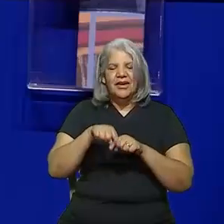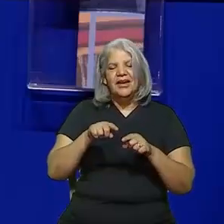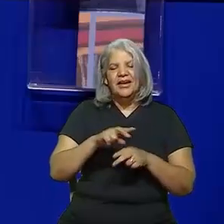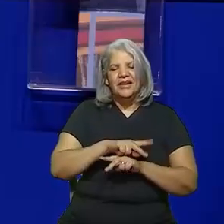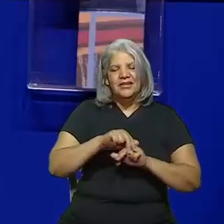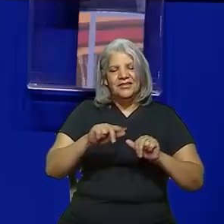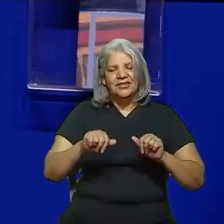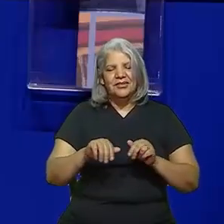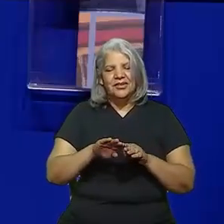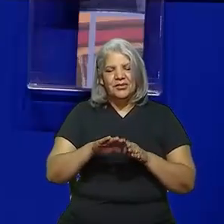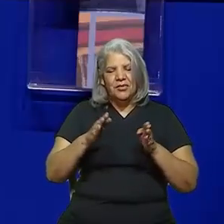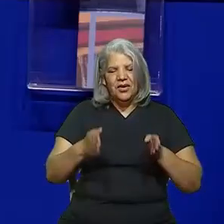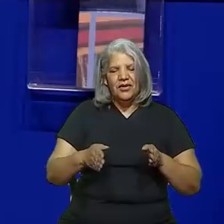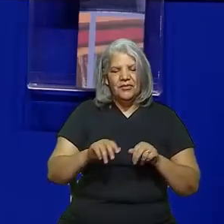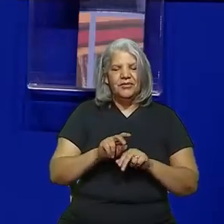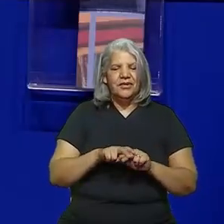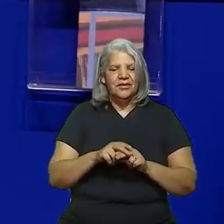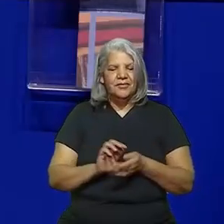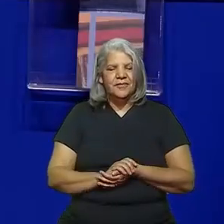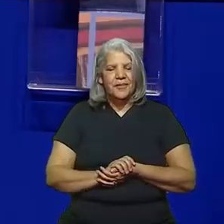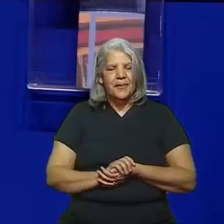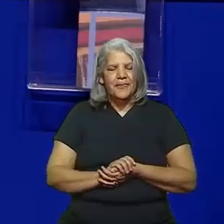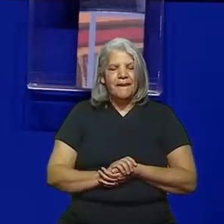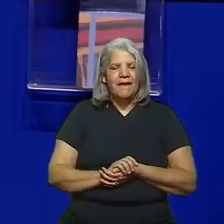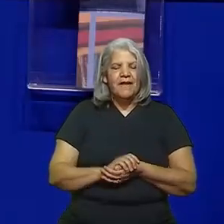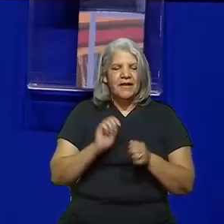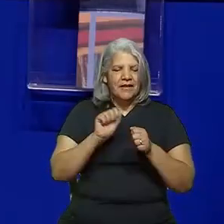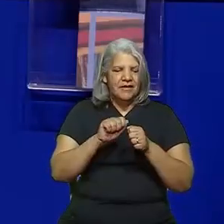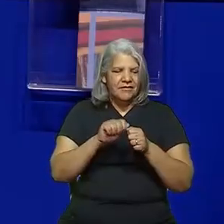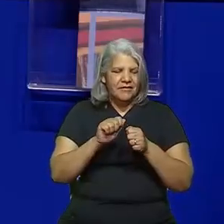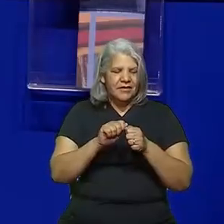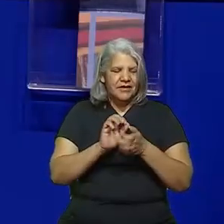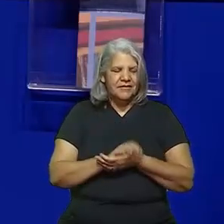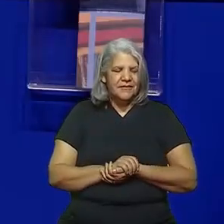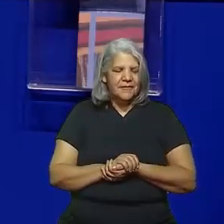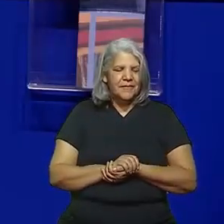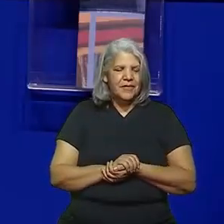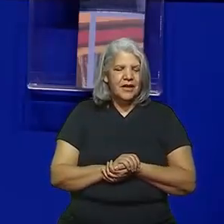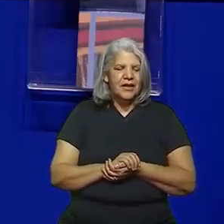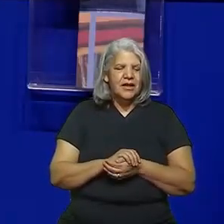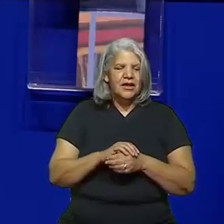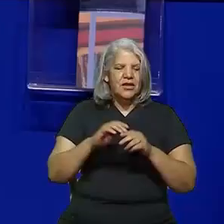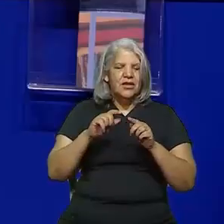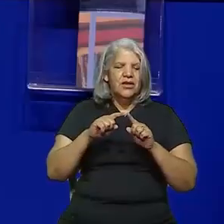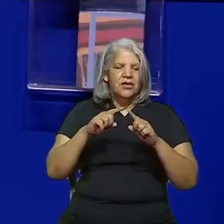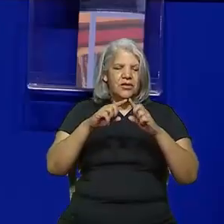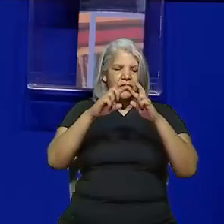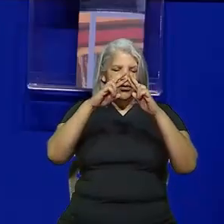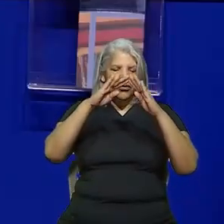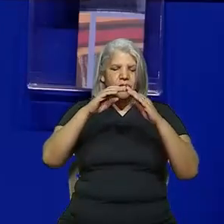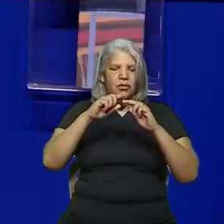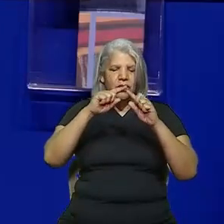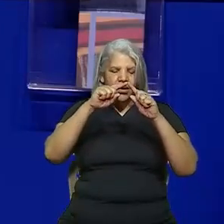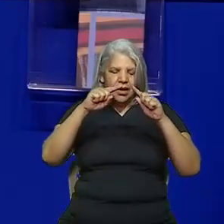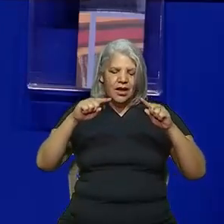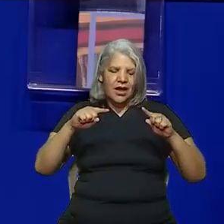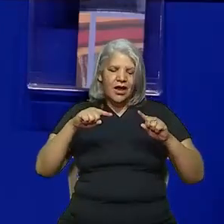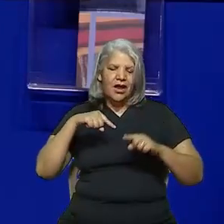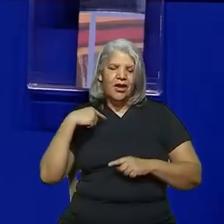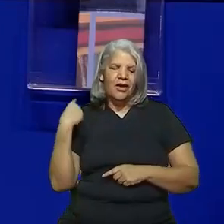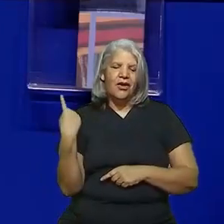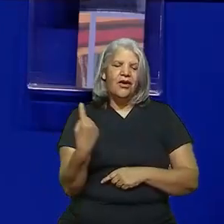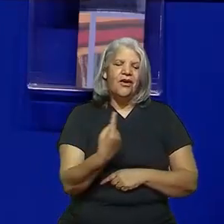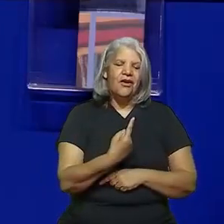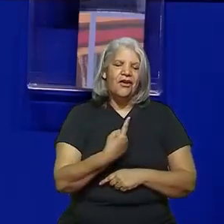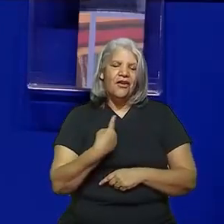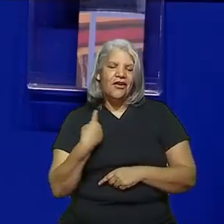Depois ele veio para São Paulo. Aí ele fez o carrossel e saiu de trem ou